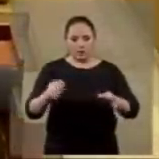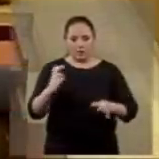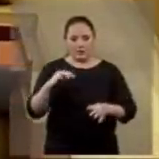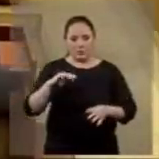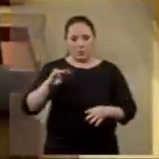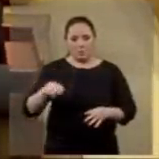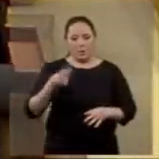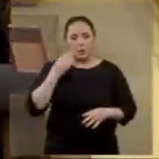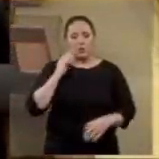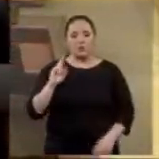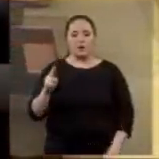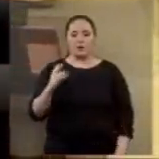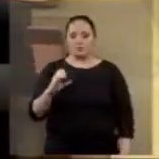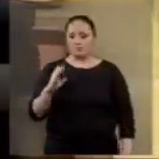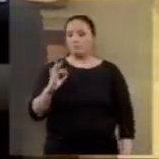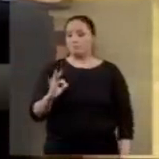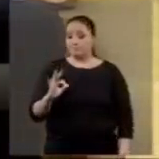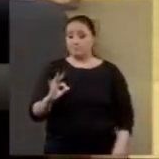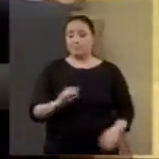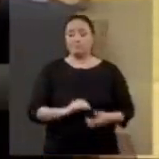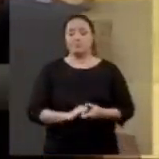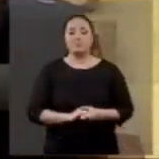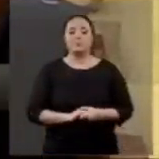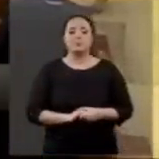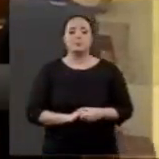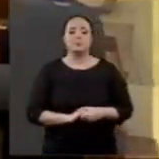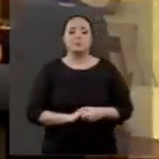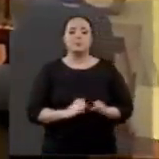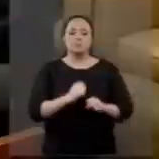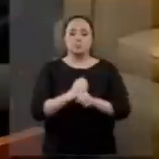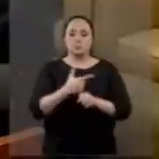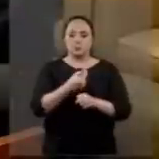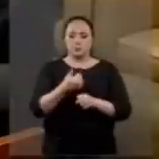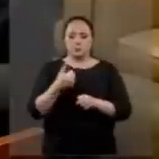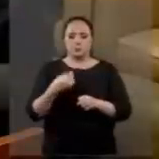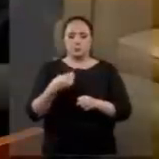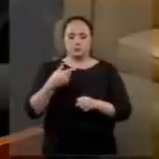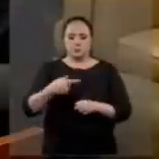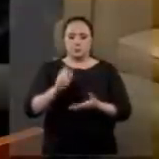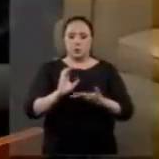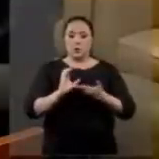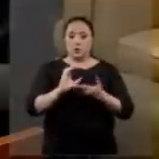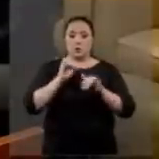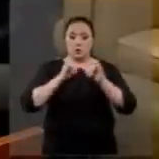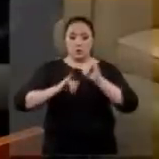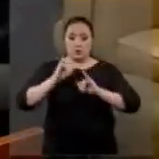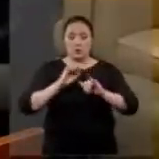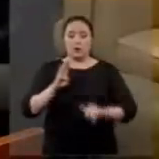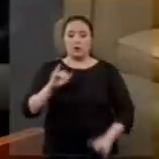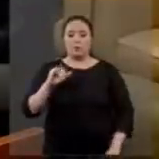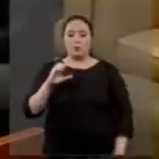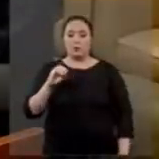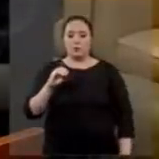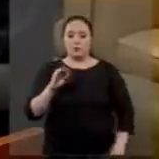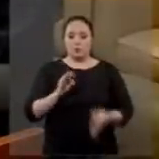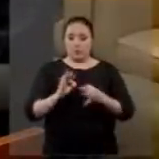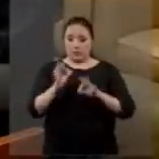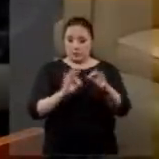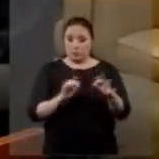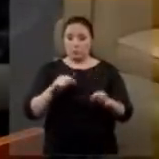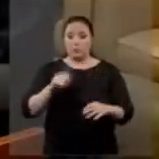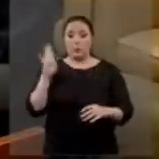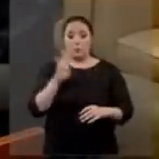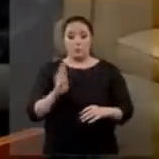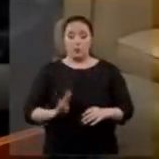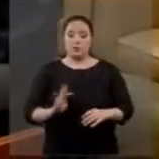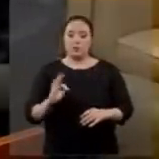hectares. Segundo o comunicado emitido em 2017 pelo Conselho de Informações sobre Biotecnologia, no Brasil,